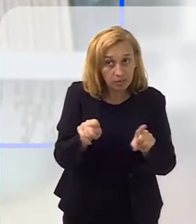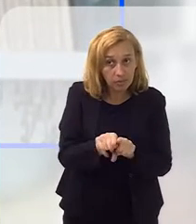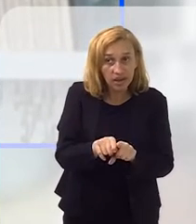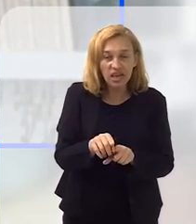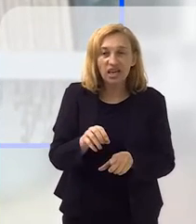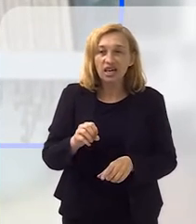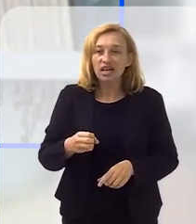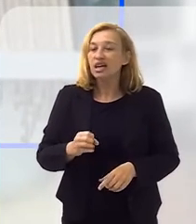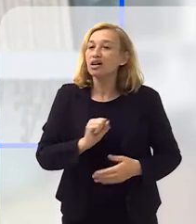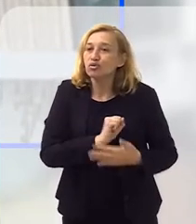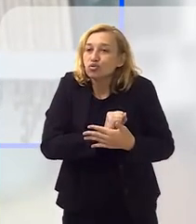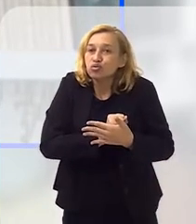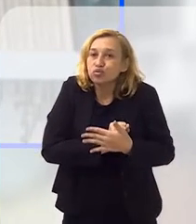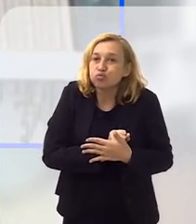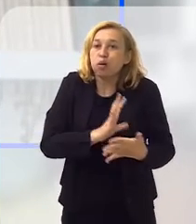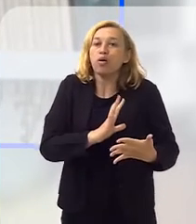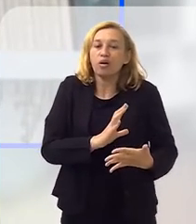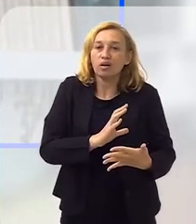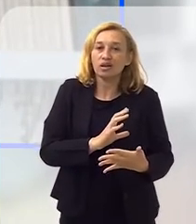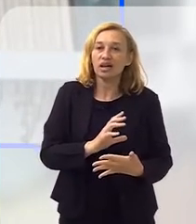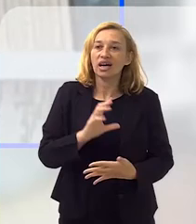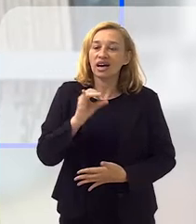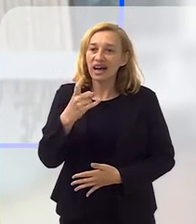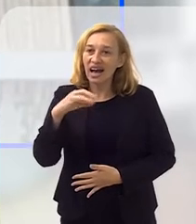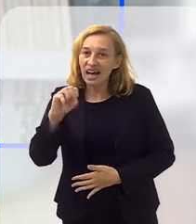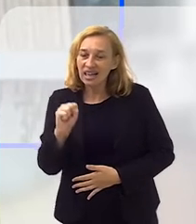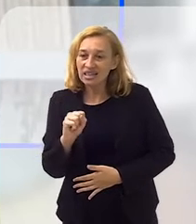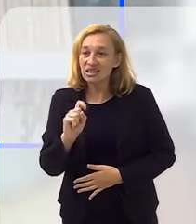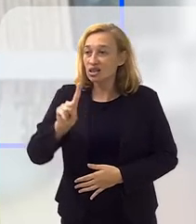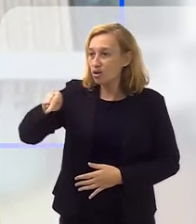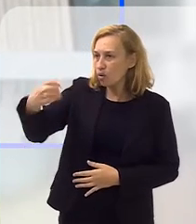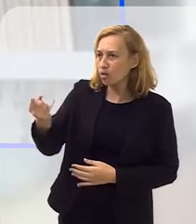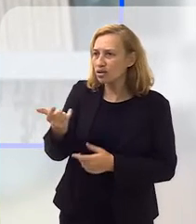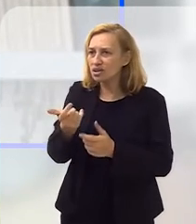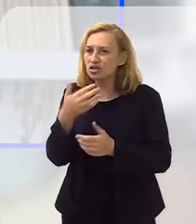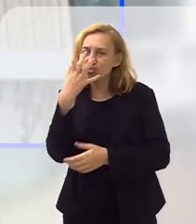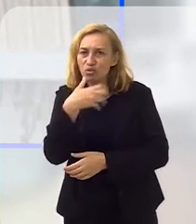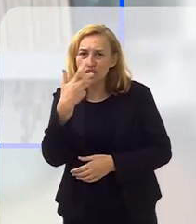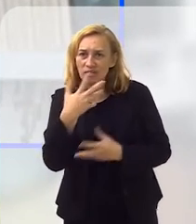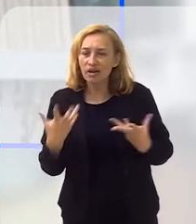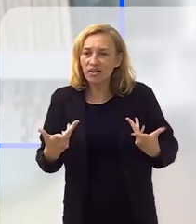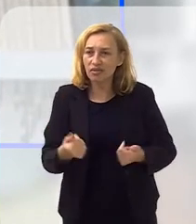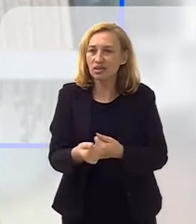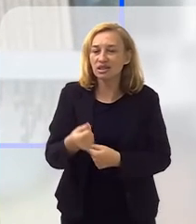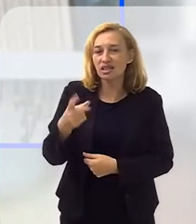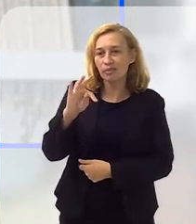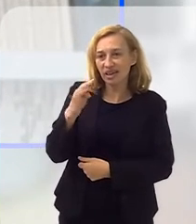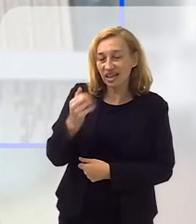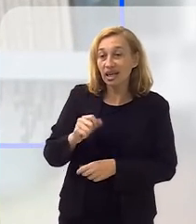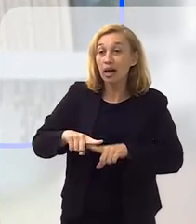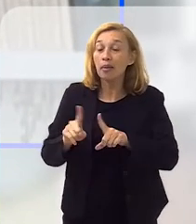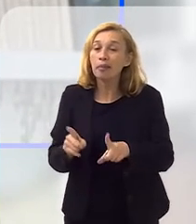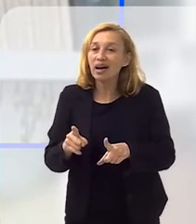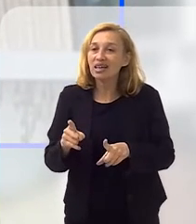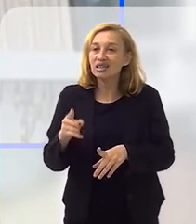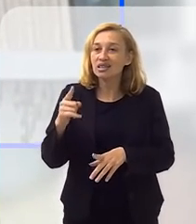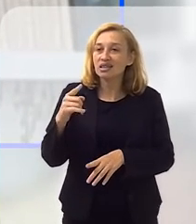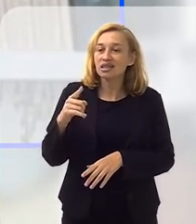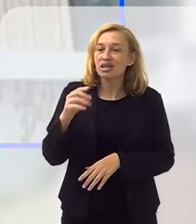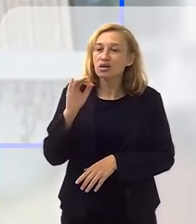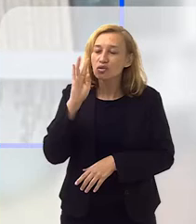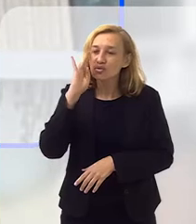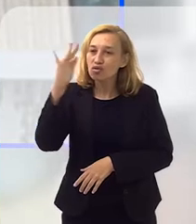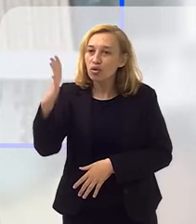disco. Explode Coração, Cálice, grandes músicas naquele disco da Bethânia, mas puxado